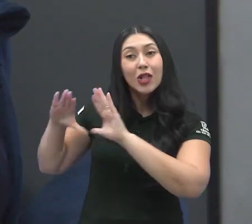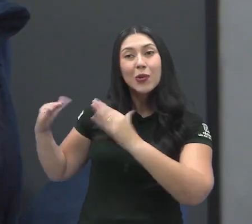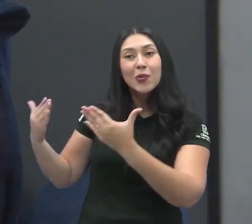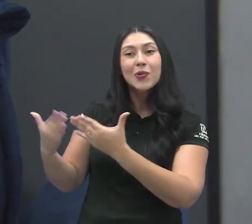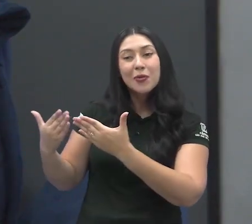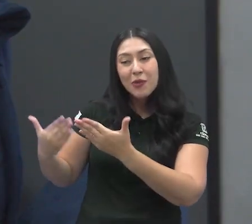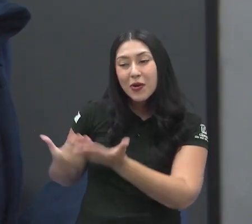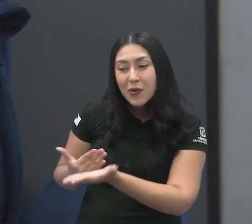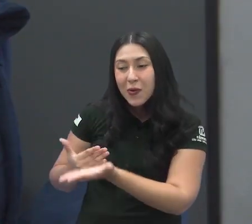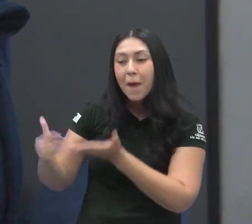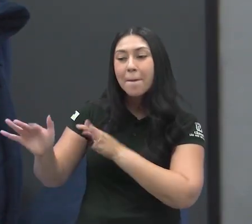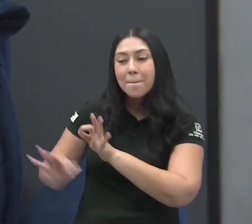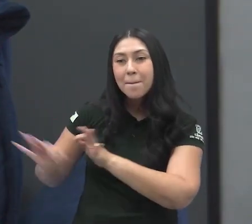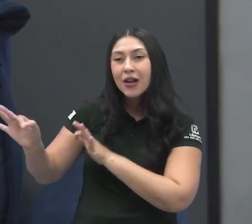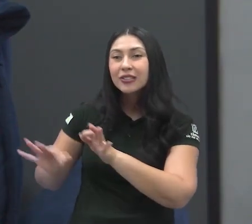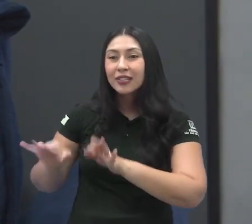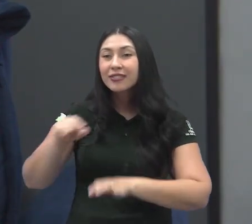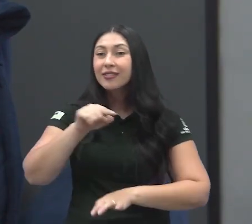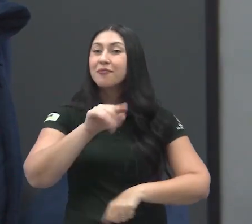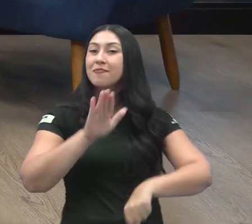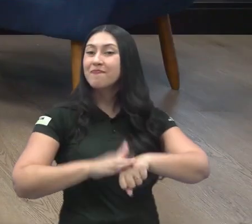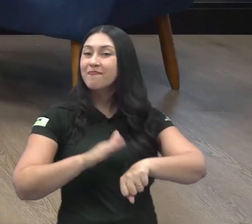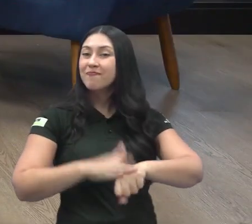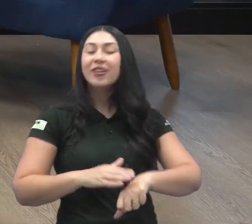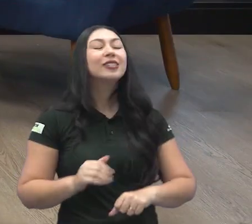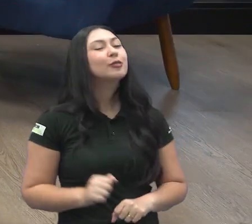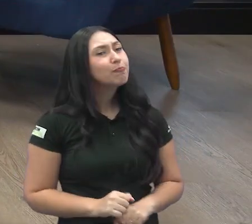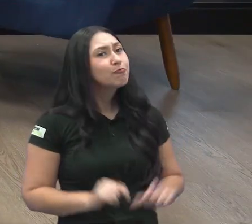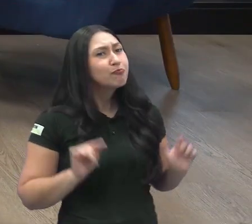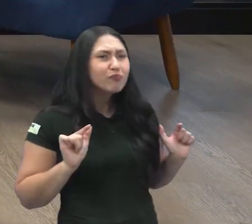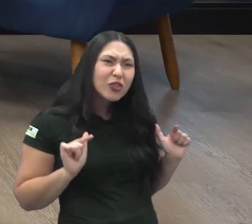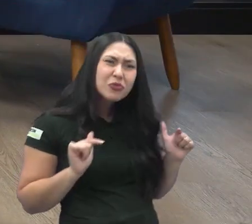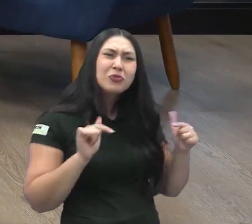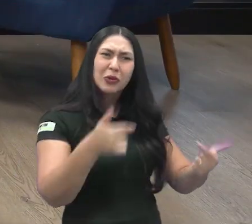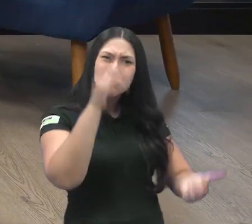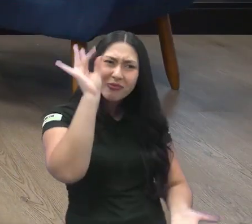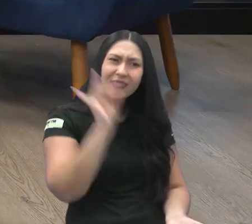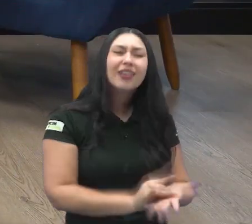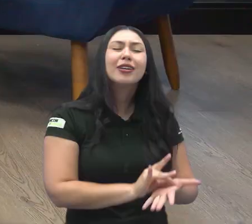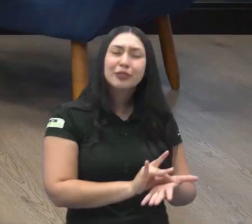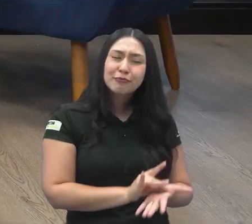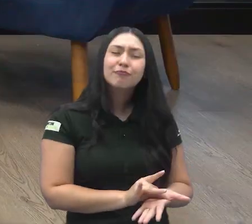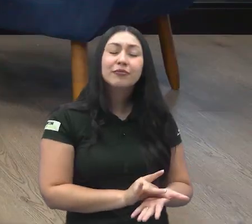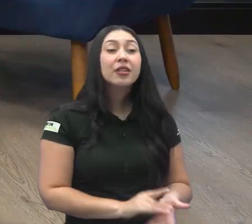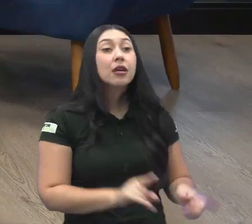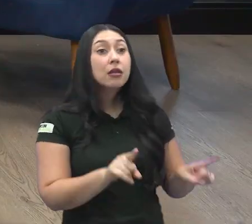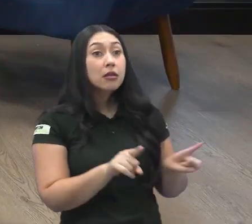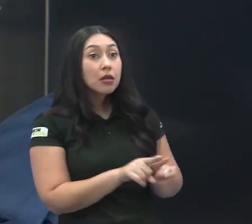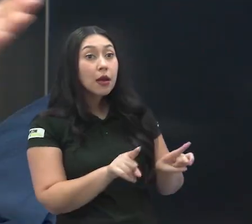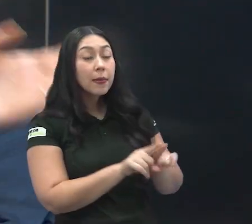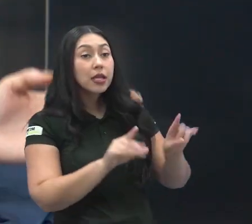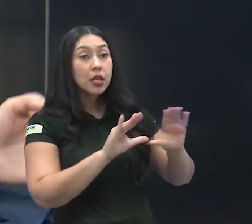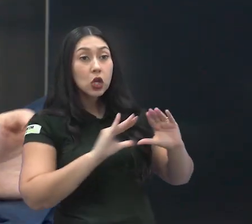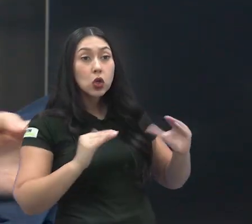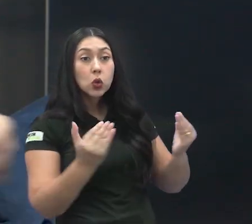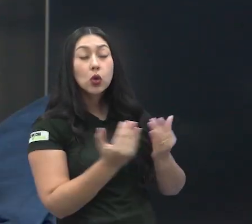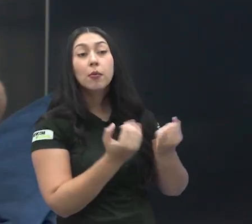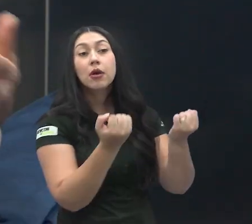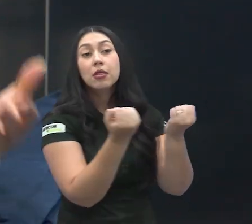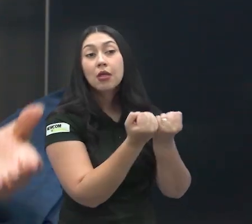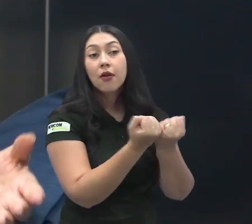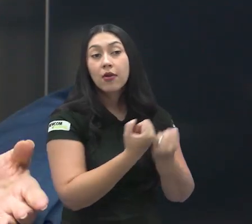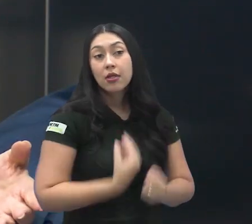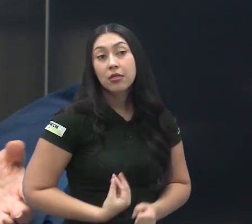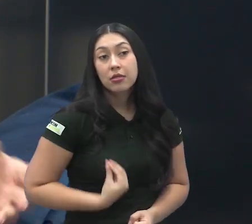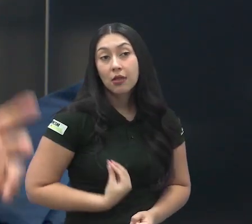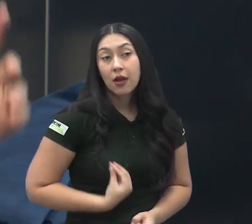nossa discussão e depois passa a ser realidade fora da Câmara. Se tornam ações concretas, né, vereador? E tem também a Frente de